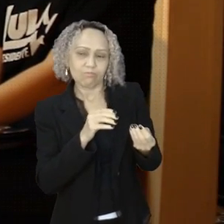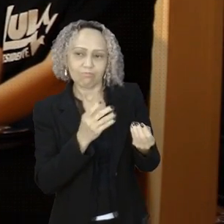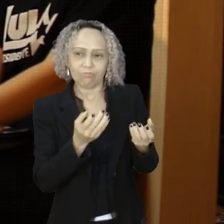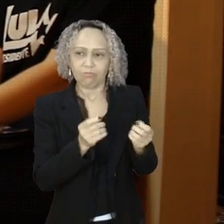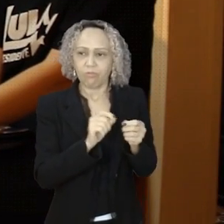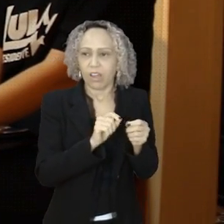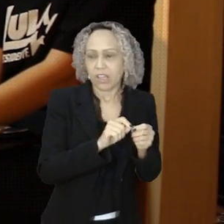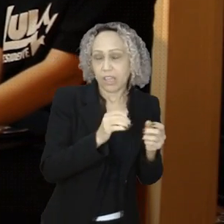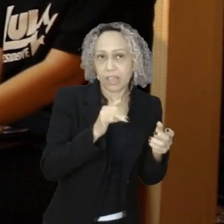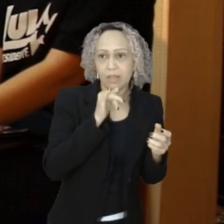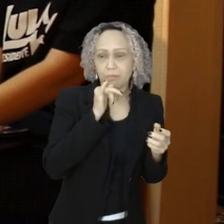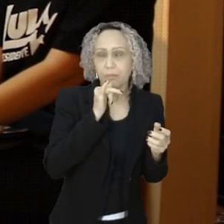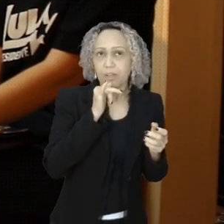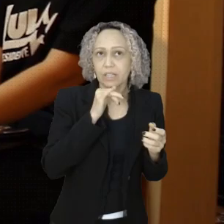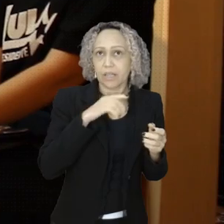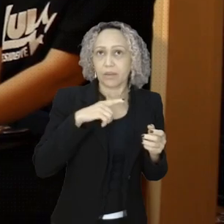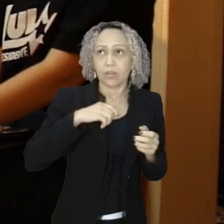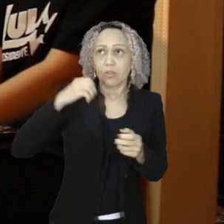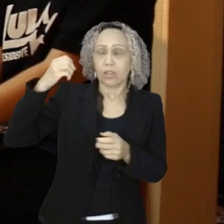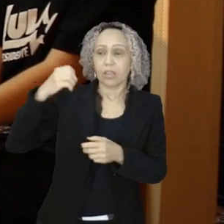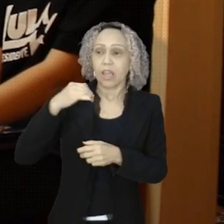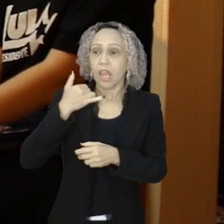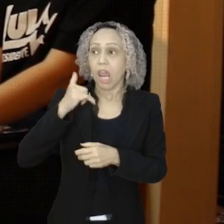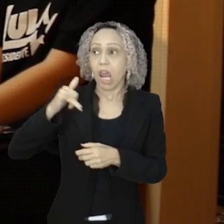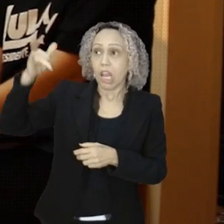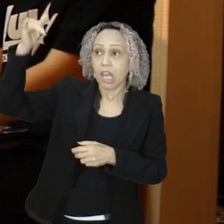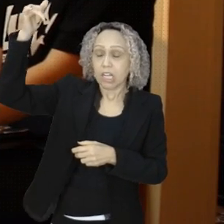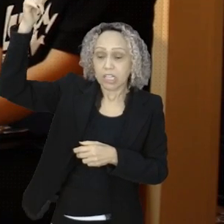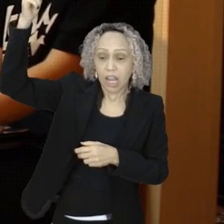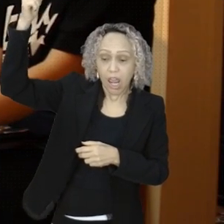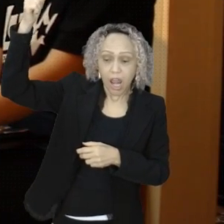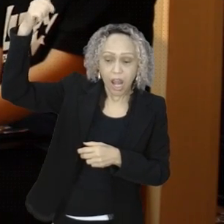de lampião, nós não tínhamos luz elétrica. Né?